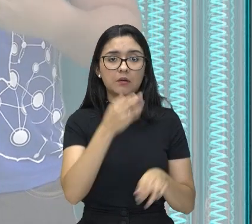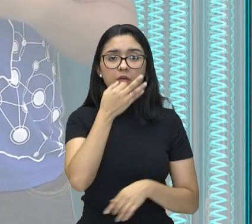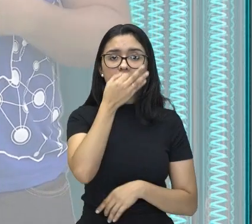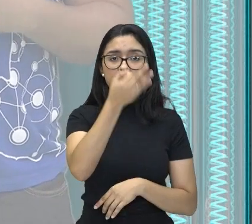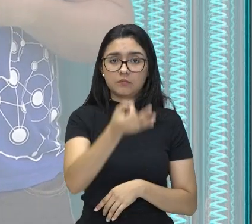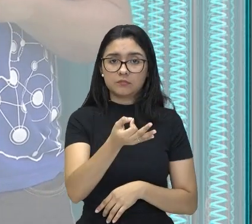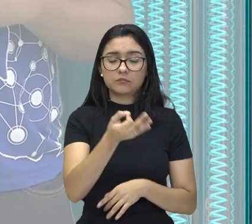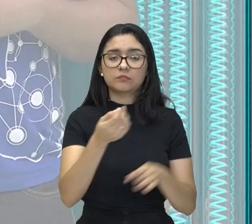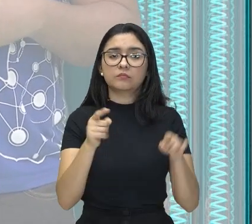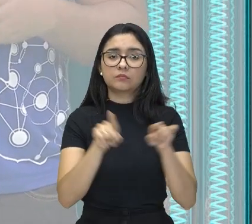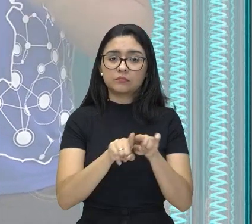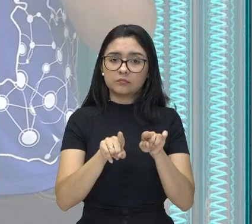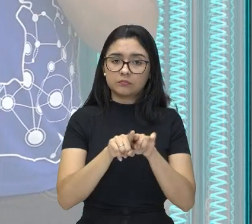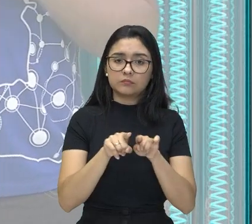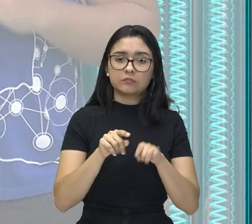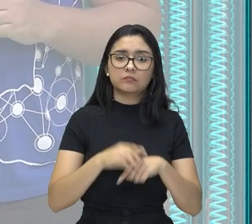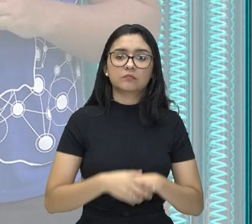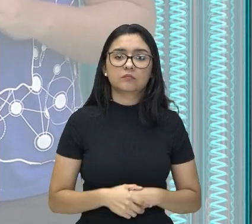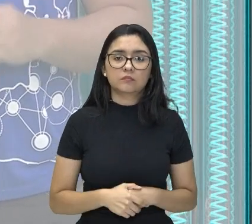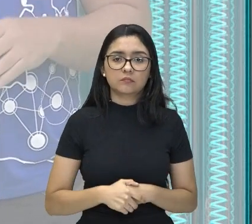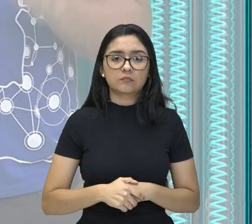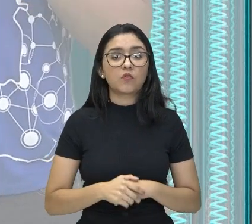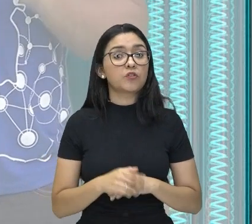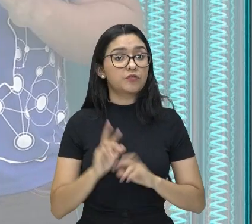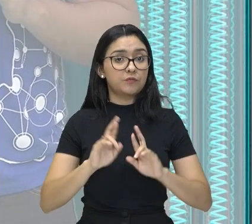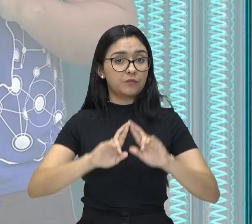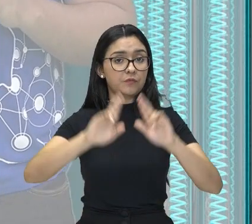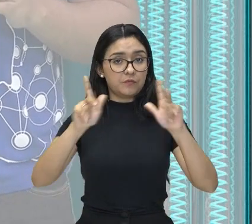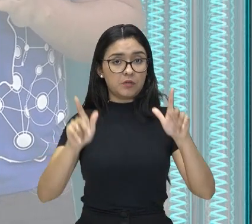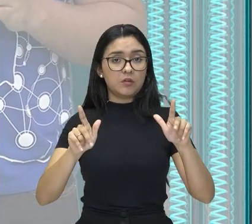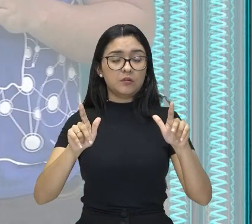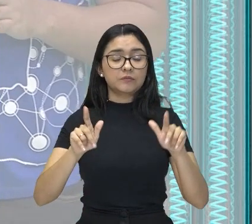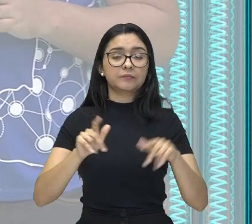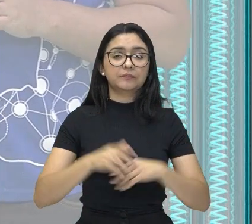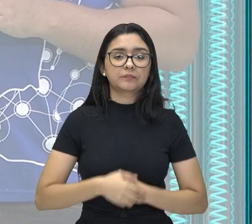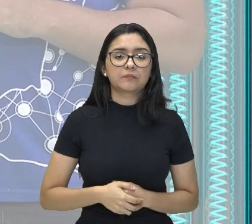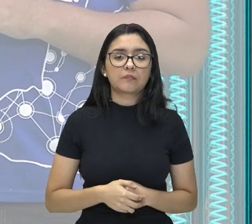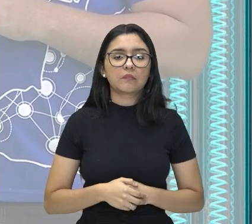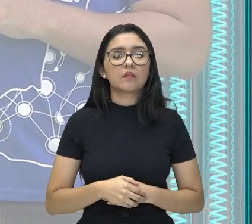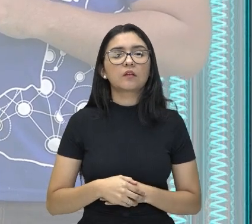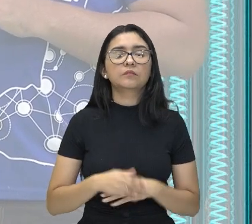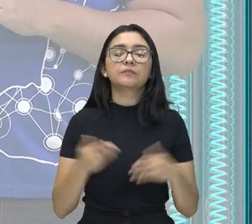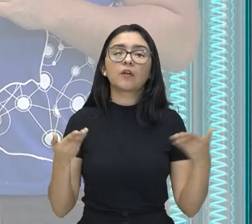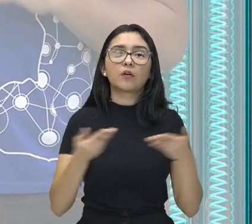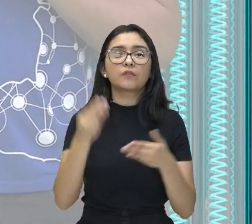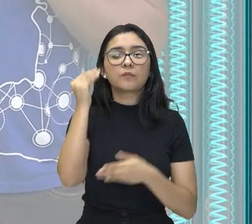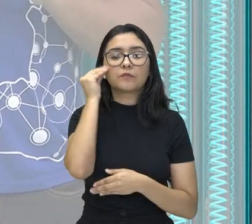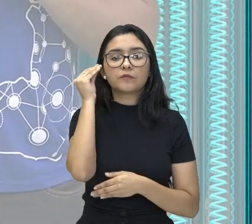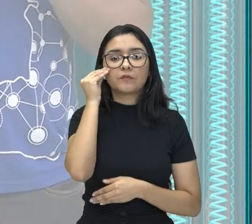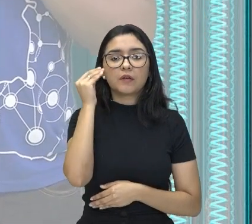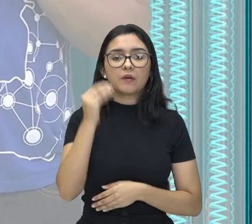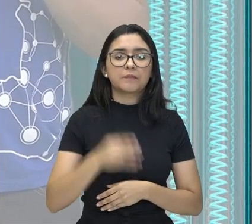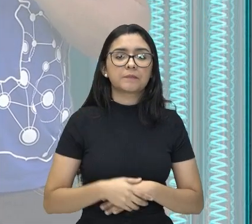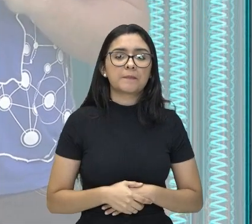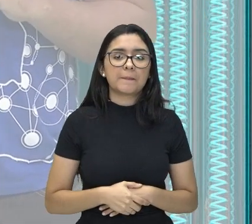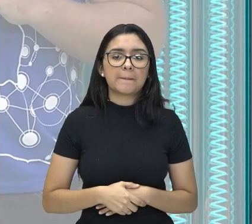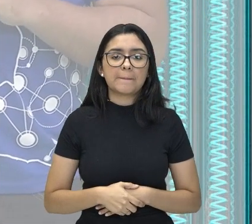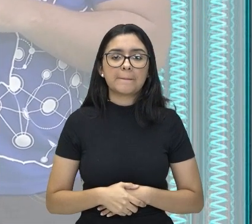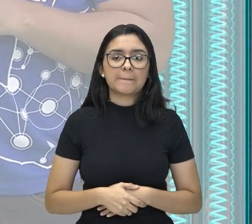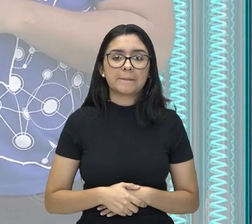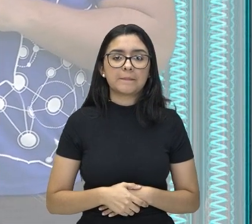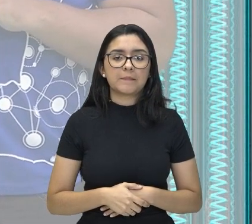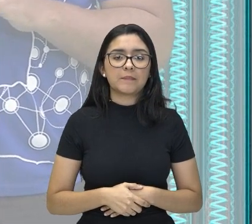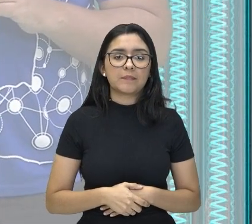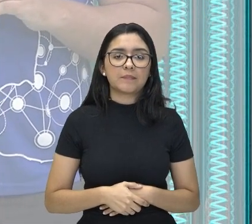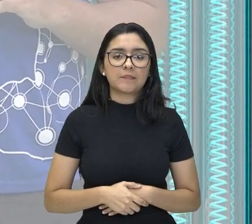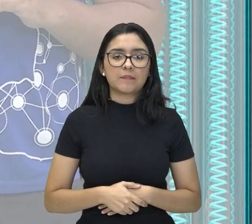farão movimentos argumentativos diferentes, certo? Então, vamos observar aqui uma personagem,